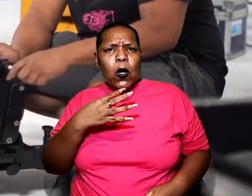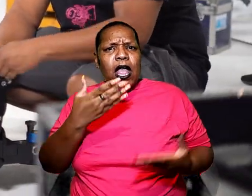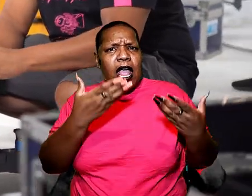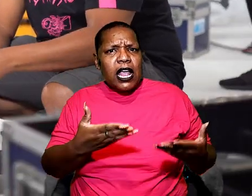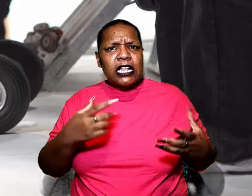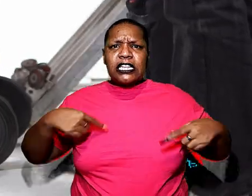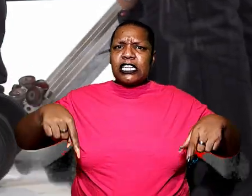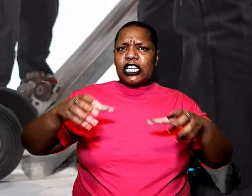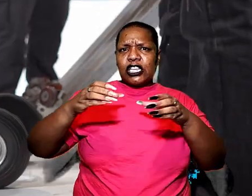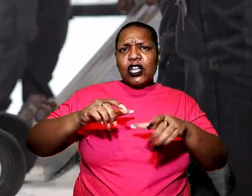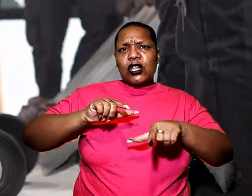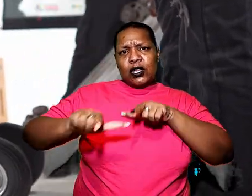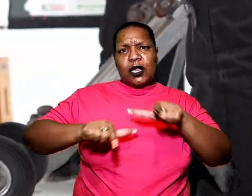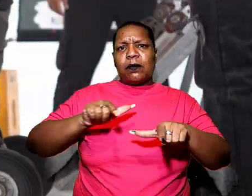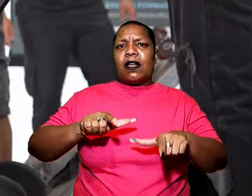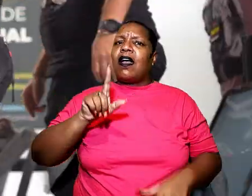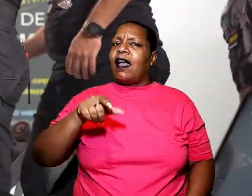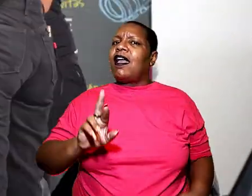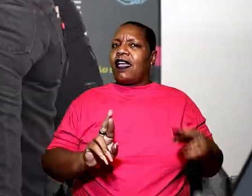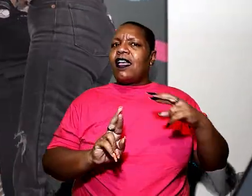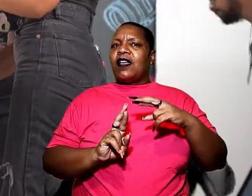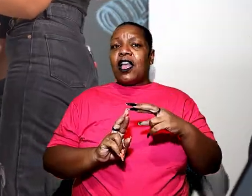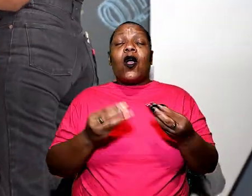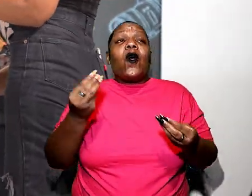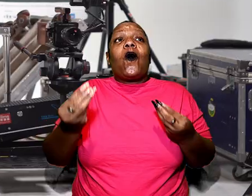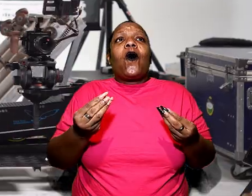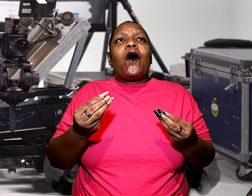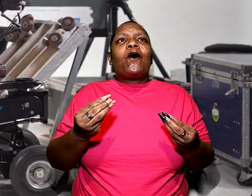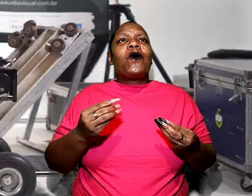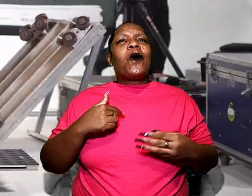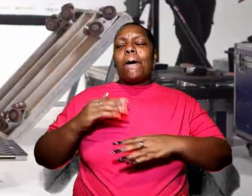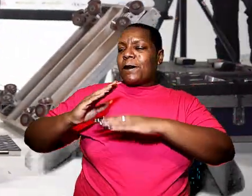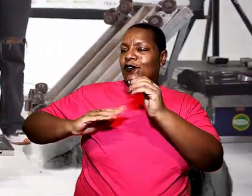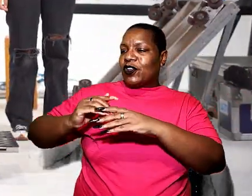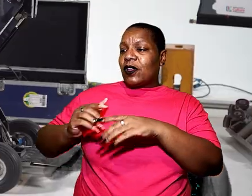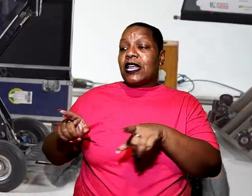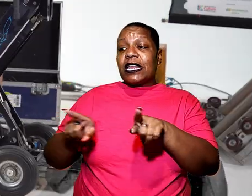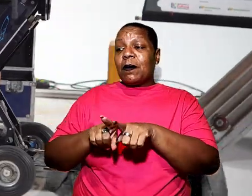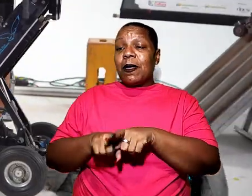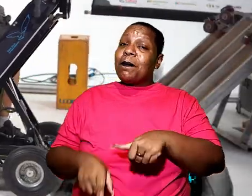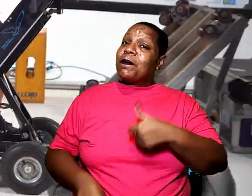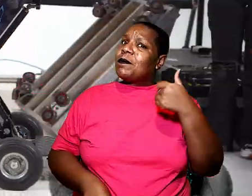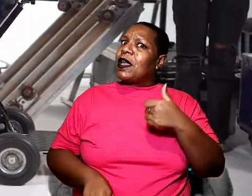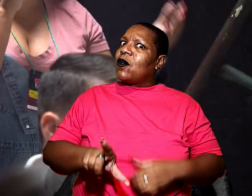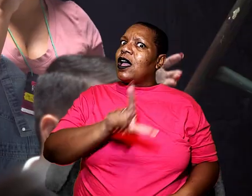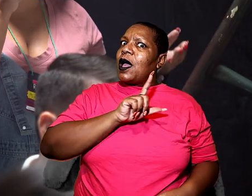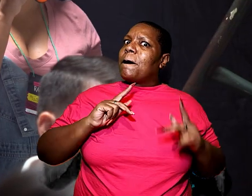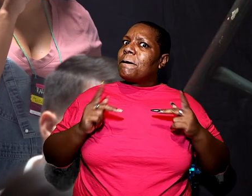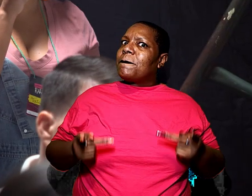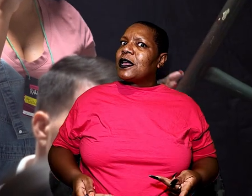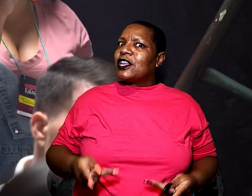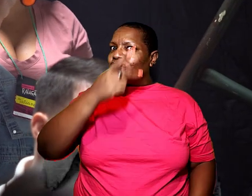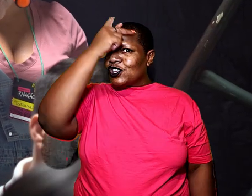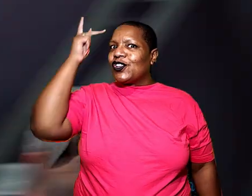vocês, que estão nesse ramo, vocês são referência de como ser profissionais e antes de tudo, como ser